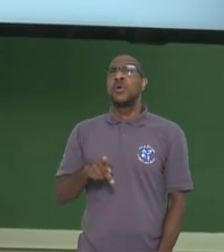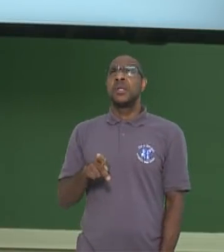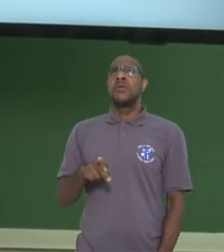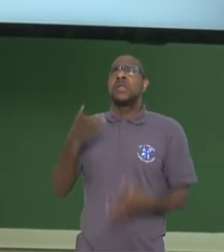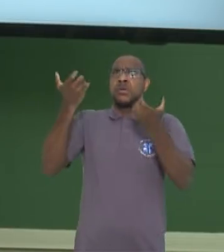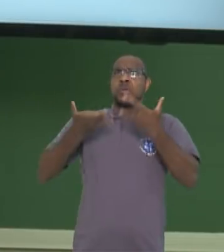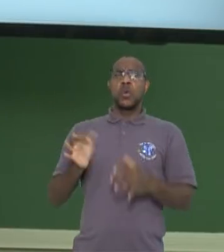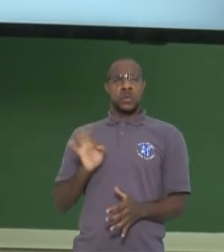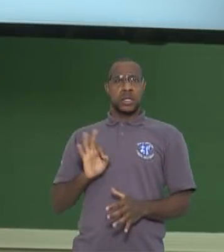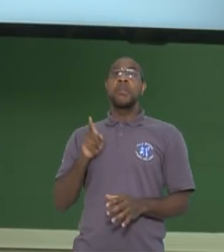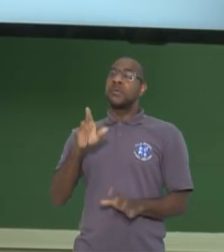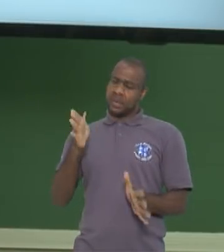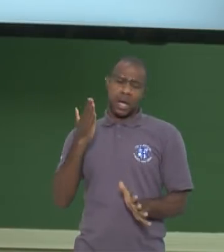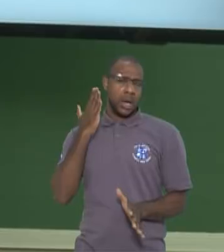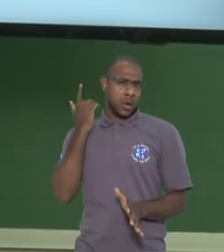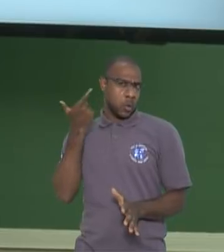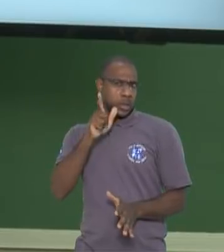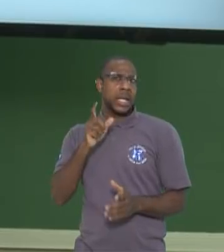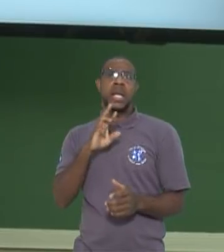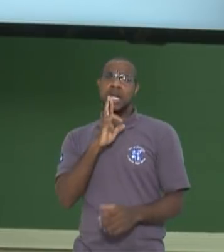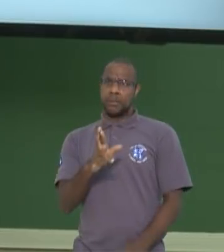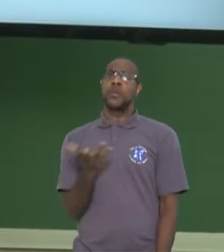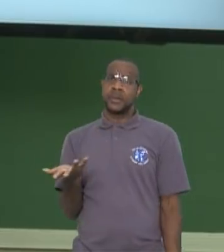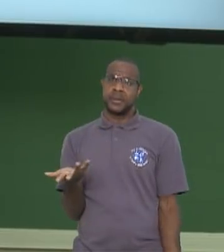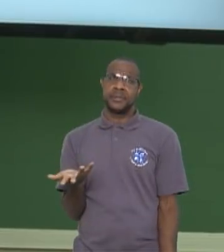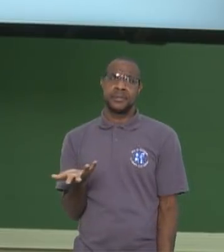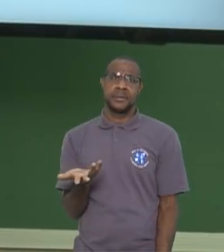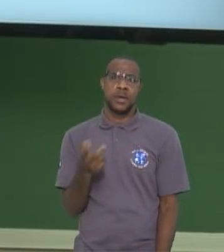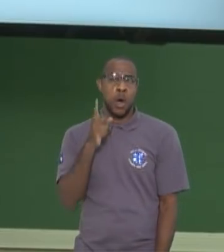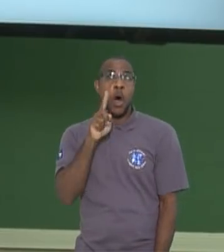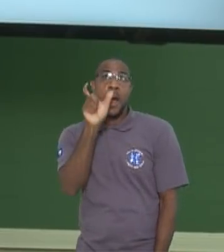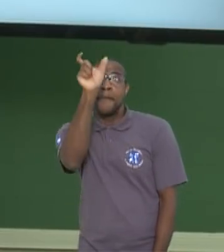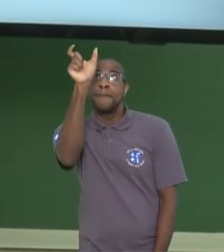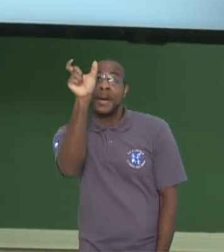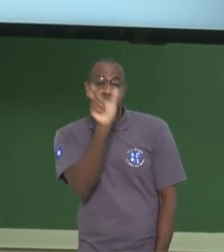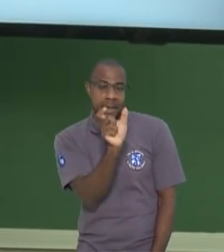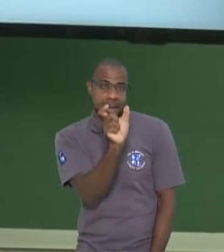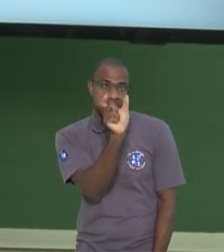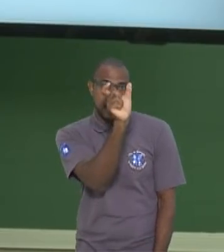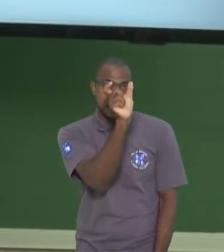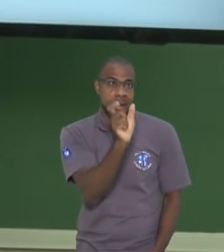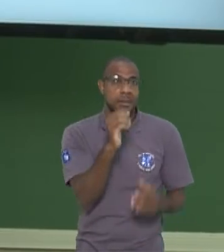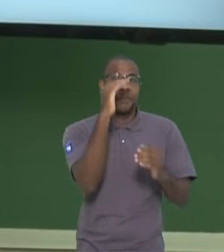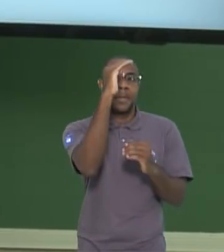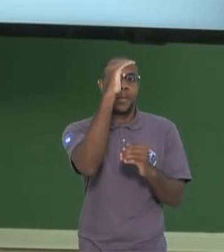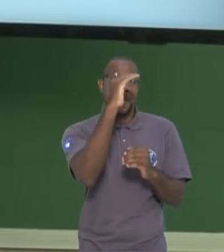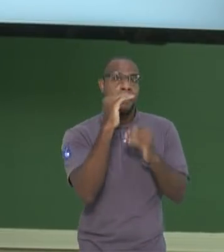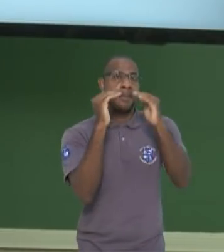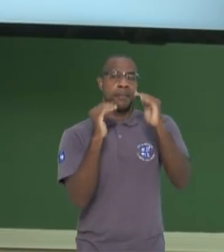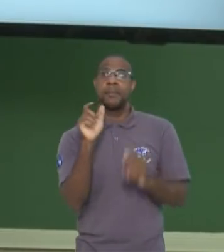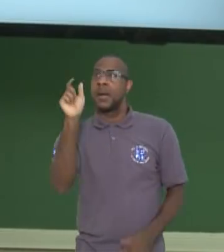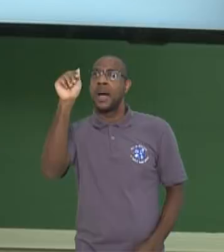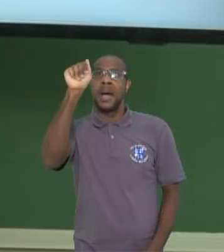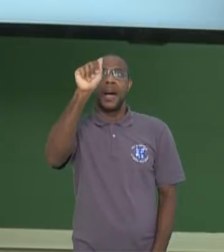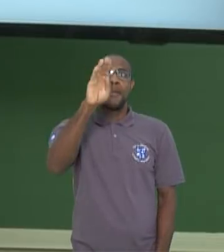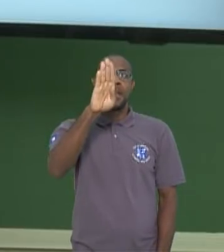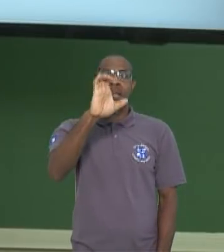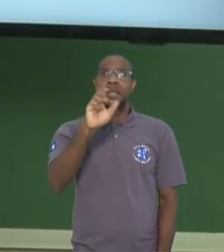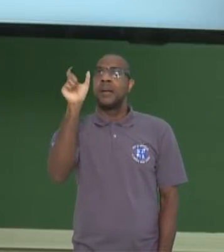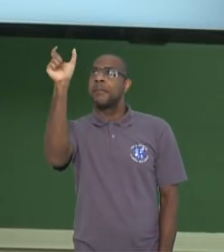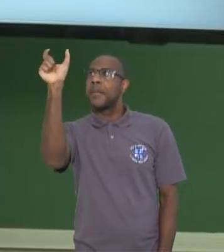mas você já consegue responder essa questão pensando na palavra, então presta lá atenção. É nulissomia? Letra B,